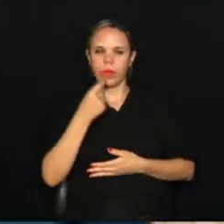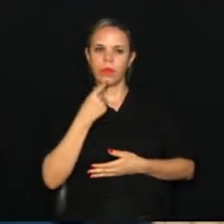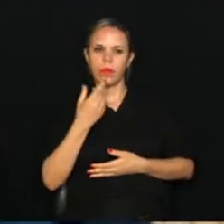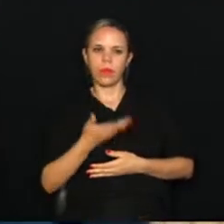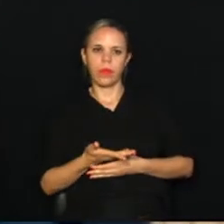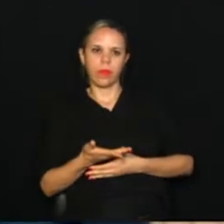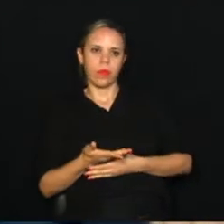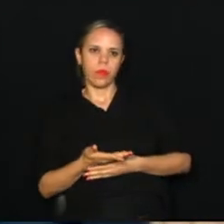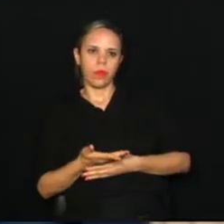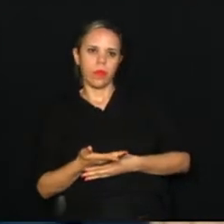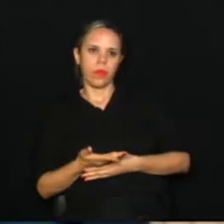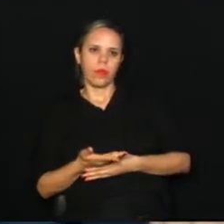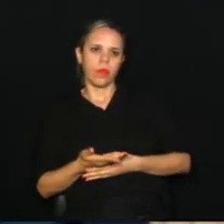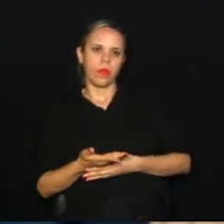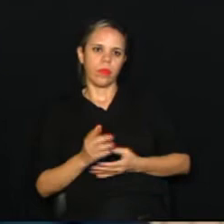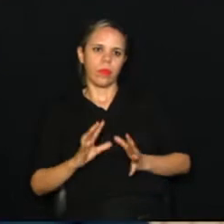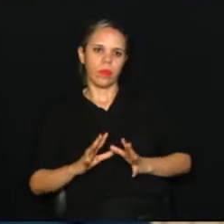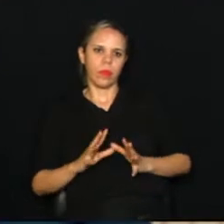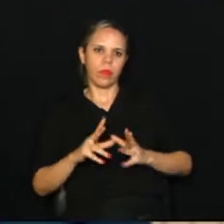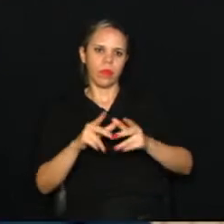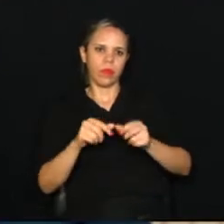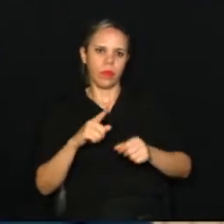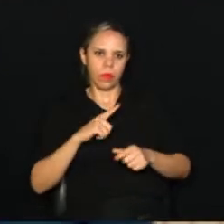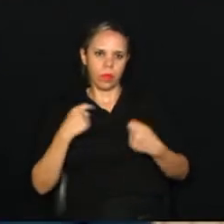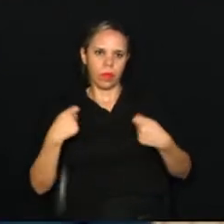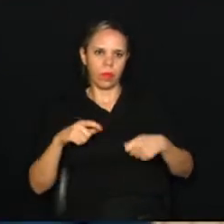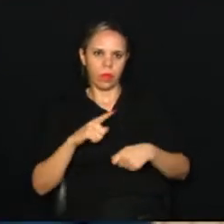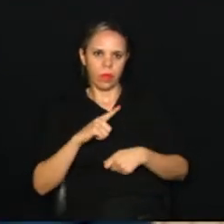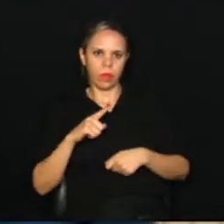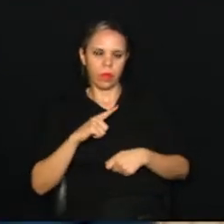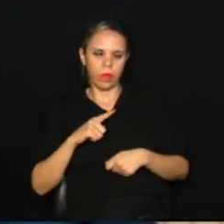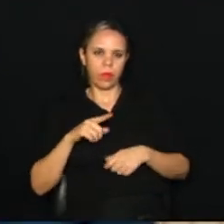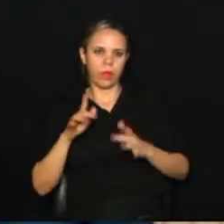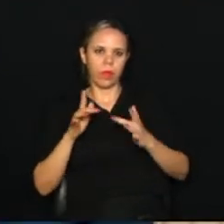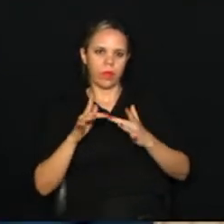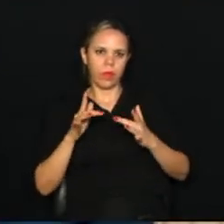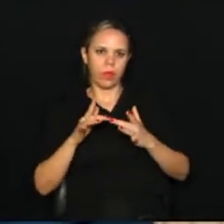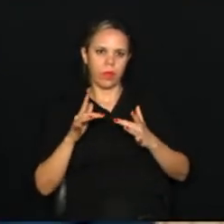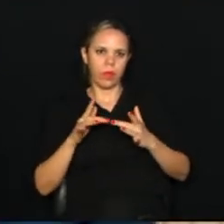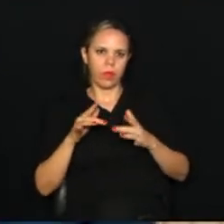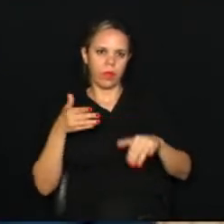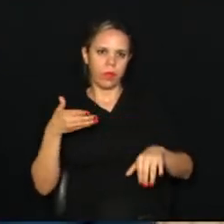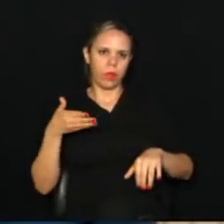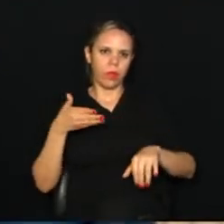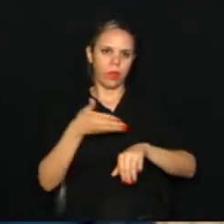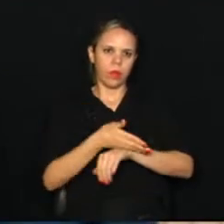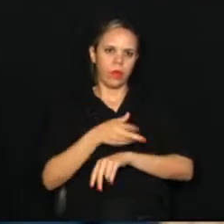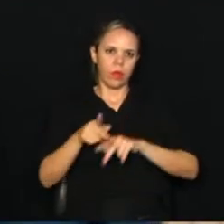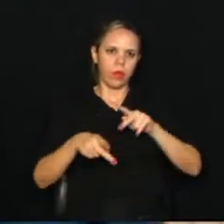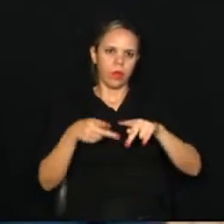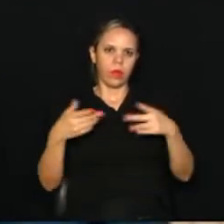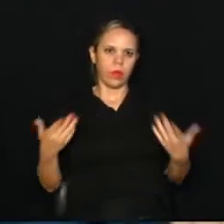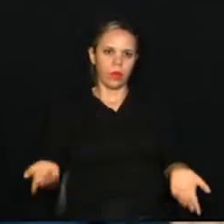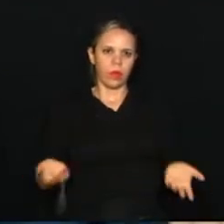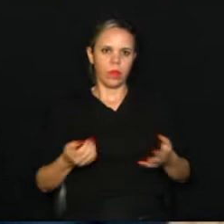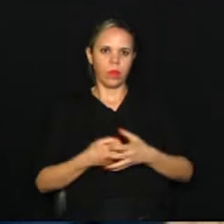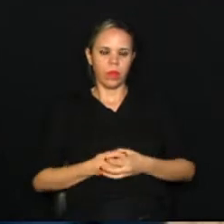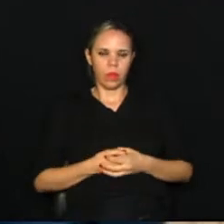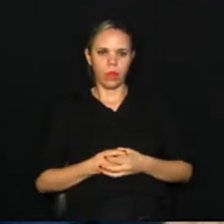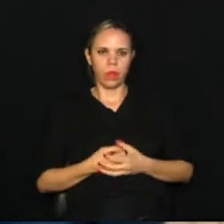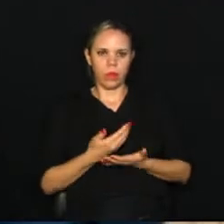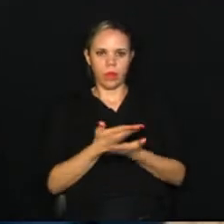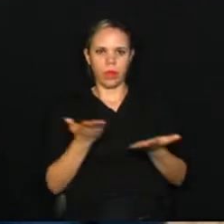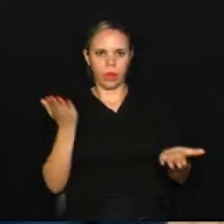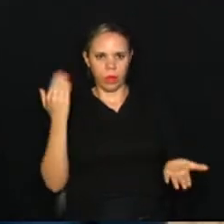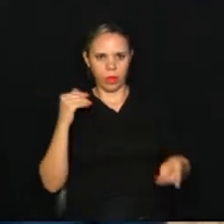Campinas a dinamizar tudo que ela deveria ter de contato e de acesso à população. Vocês